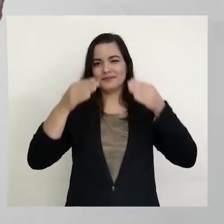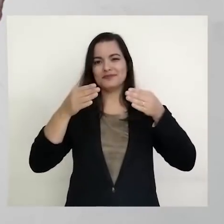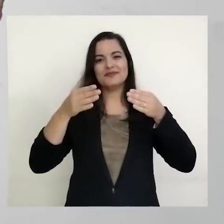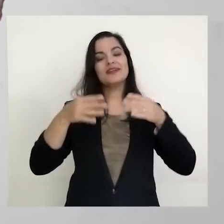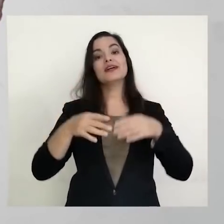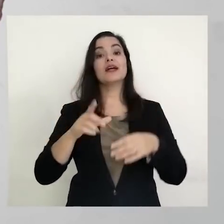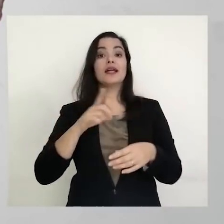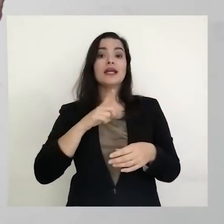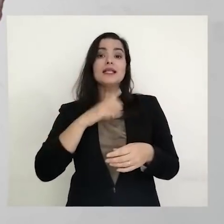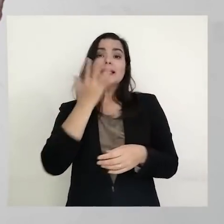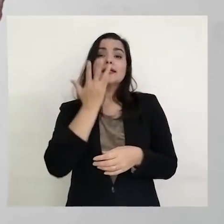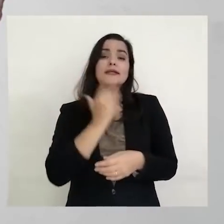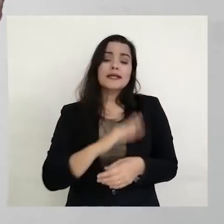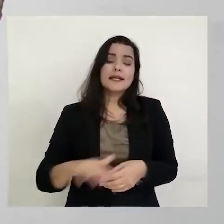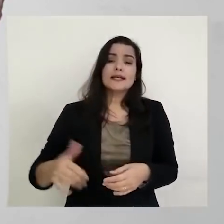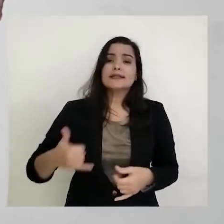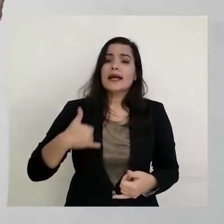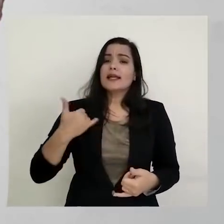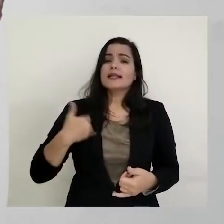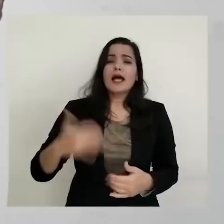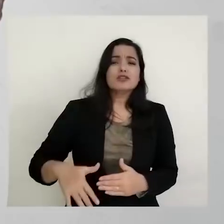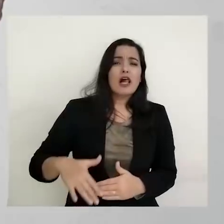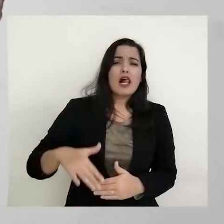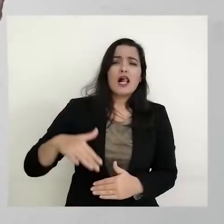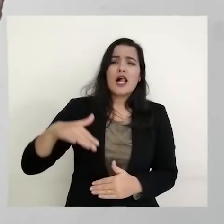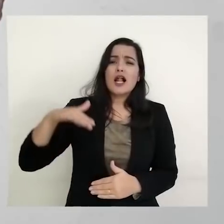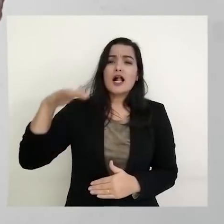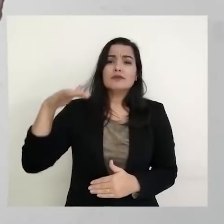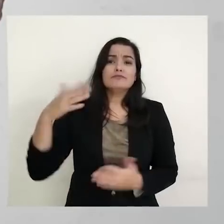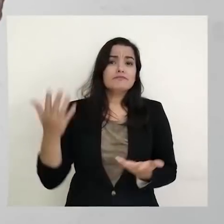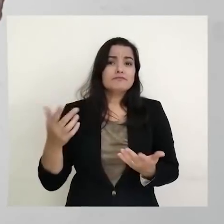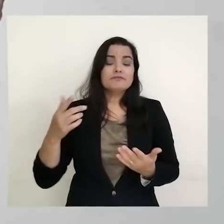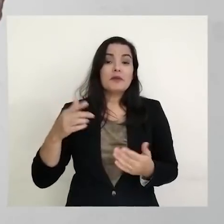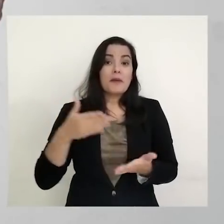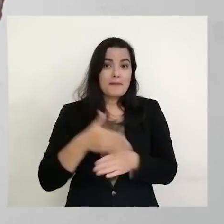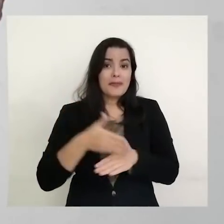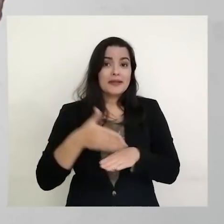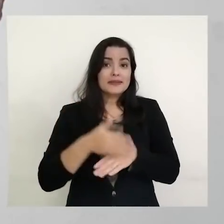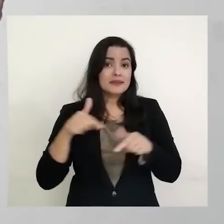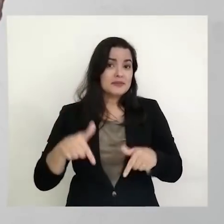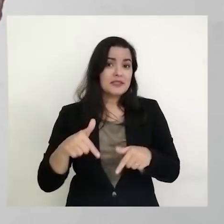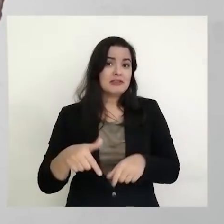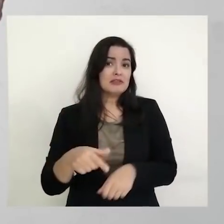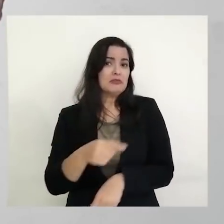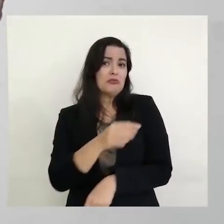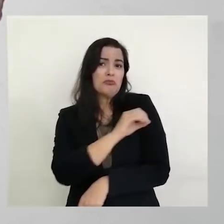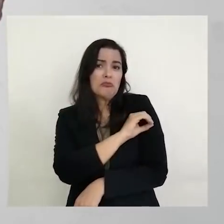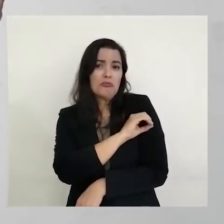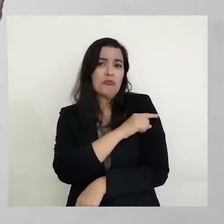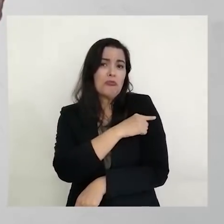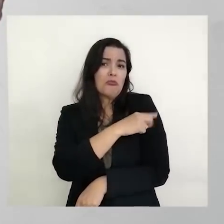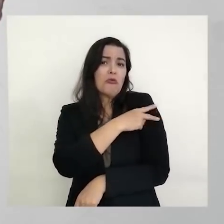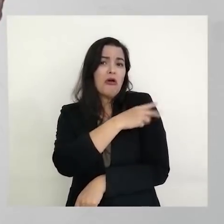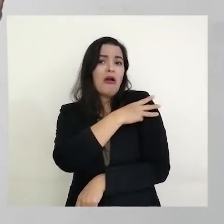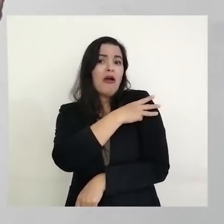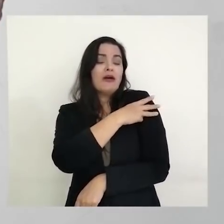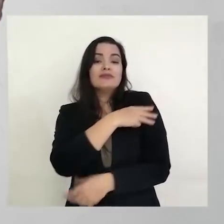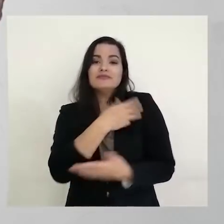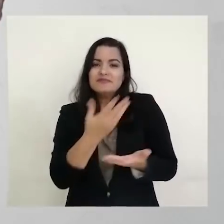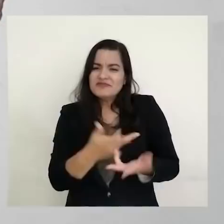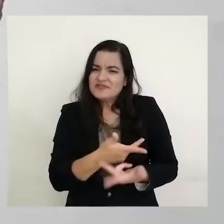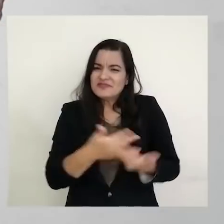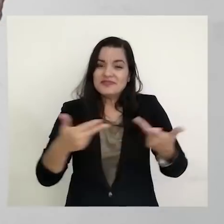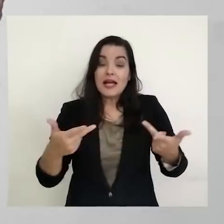nós temos crianças de todas as idades participando aqui do momento do desafio, se você não tiver como recortar